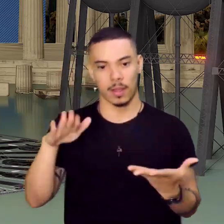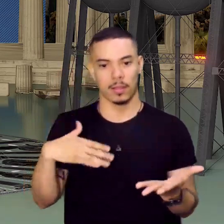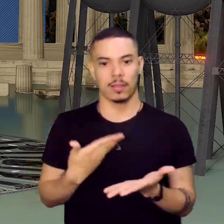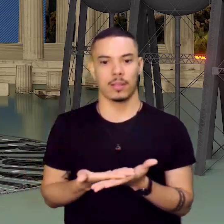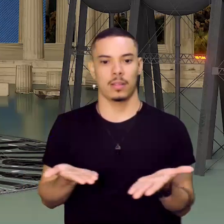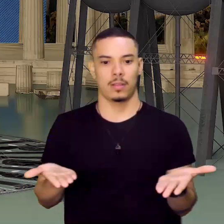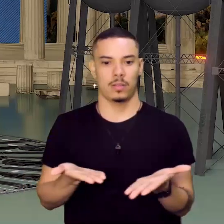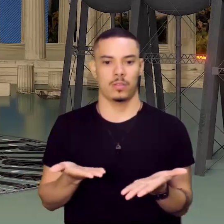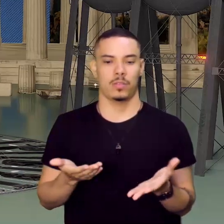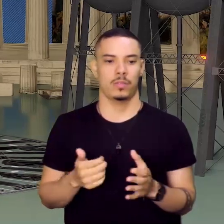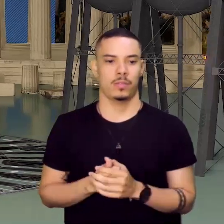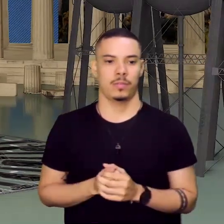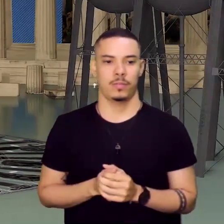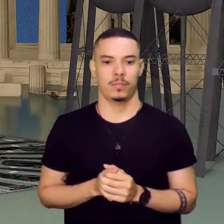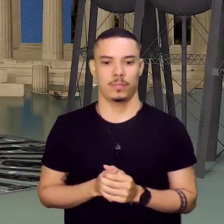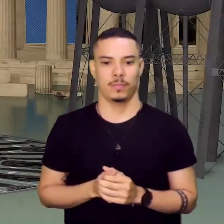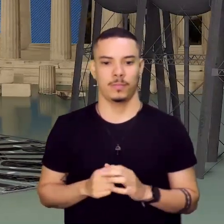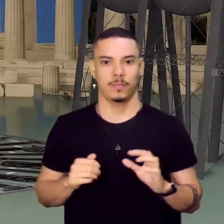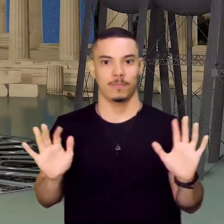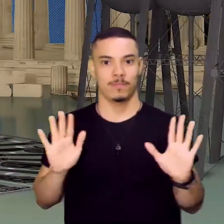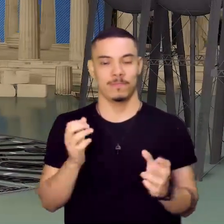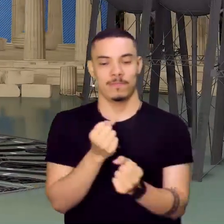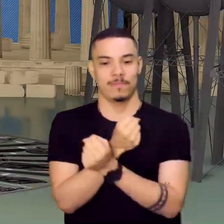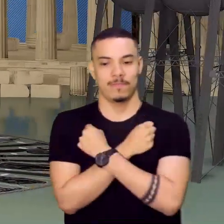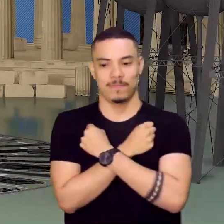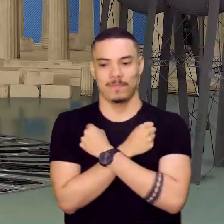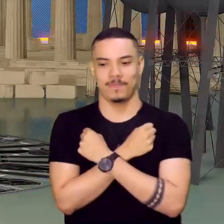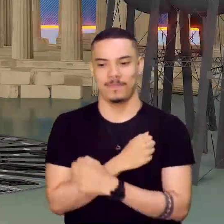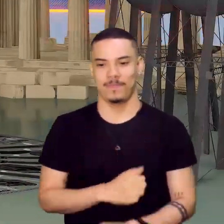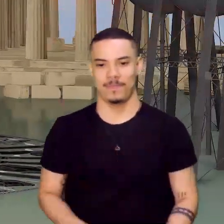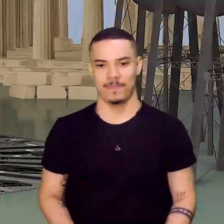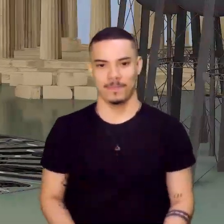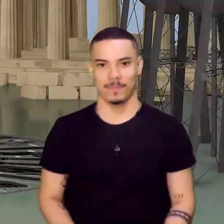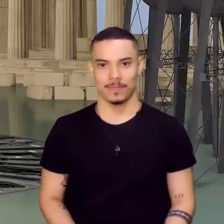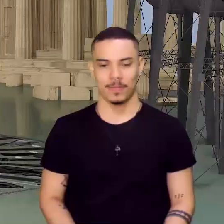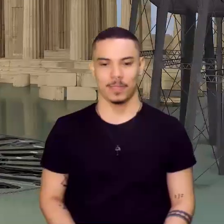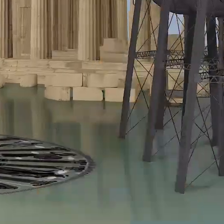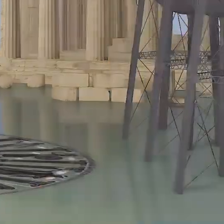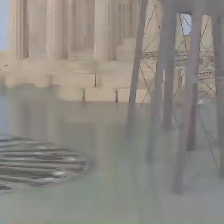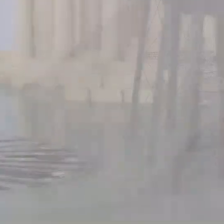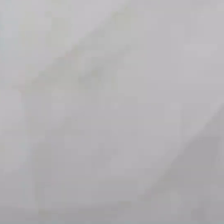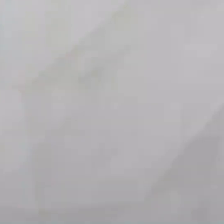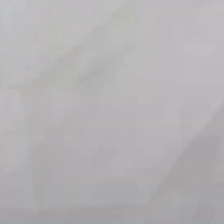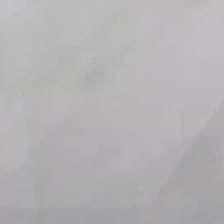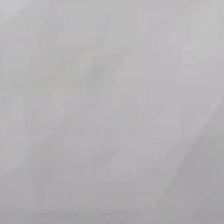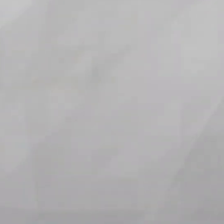com a gente nessa aula até aqui grande abraço tchau tchau até a próxima